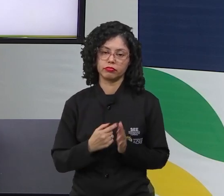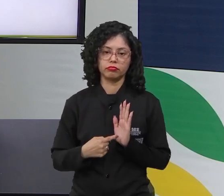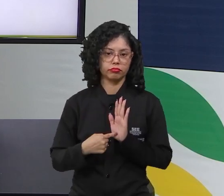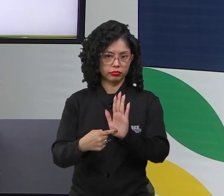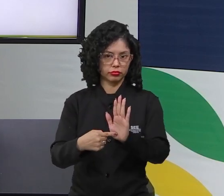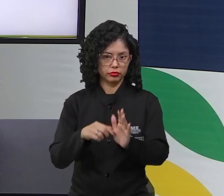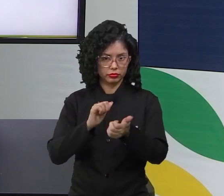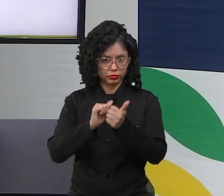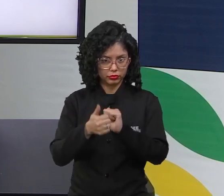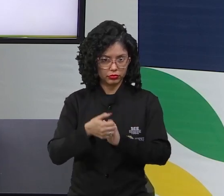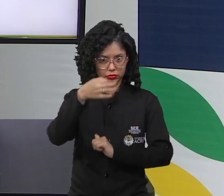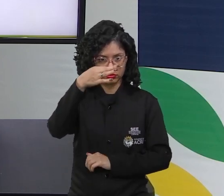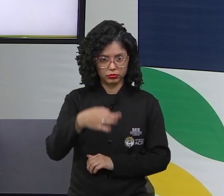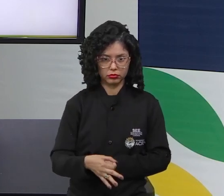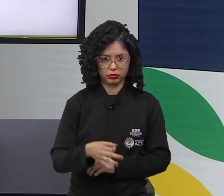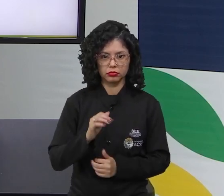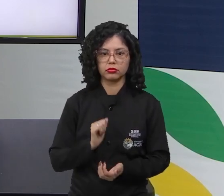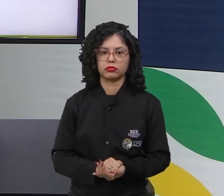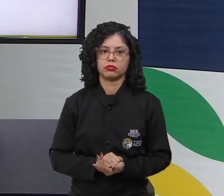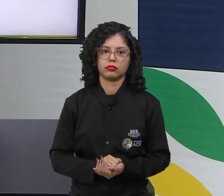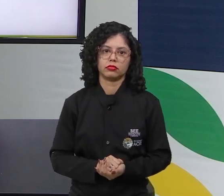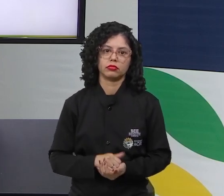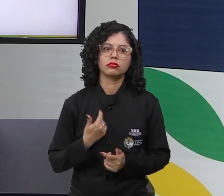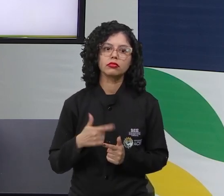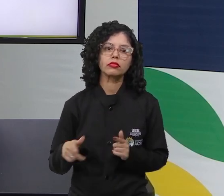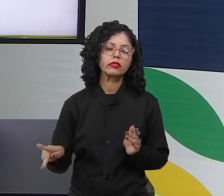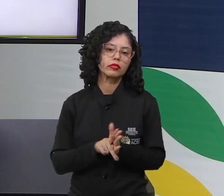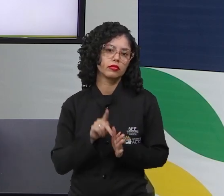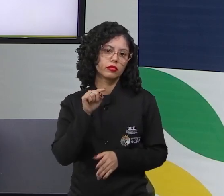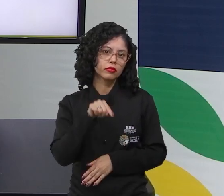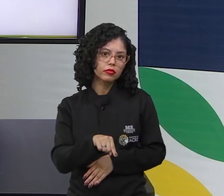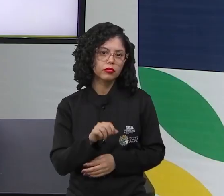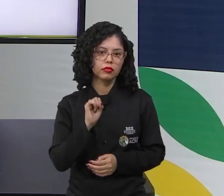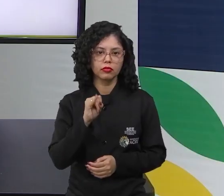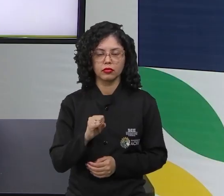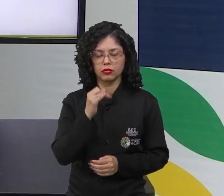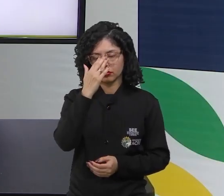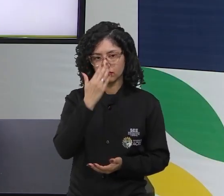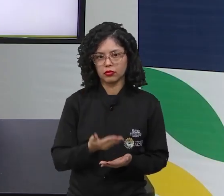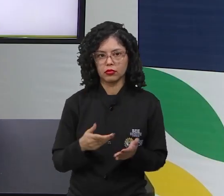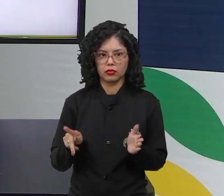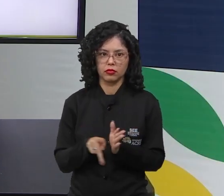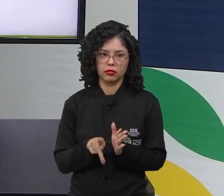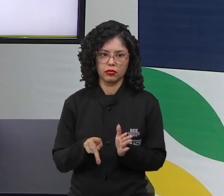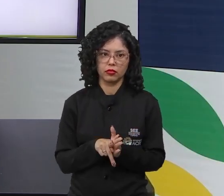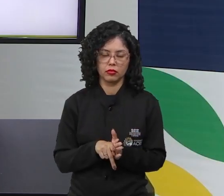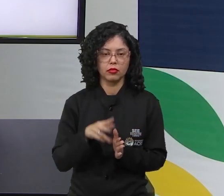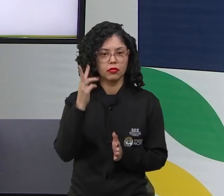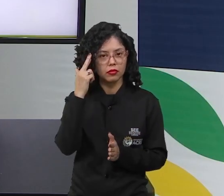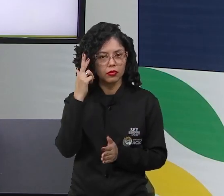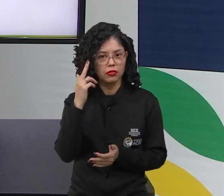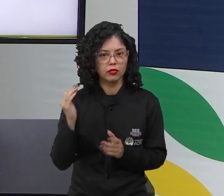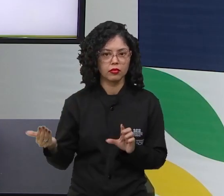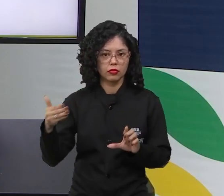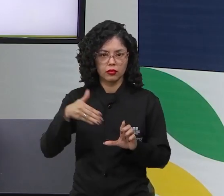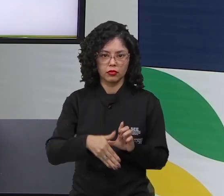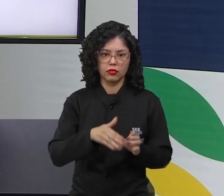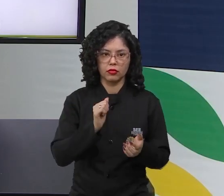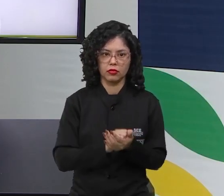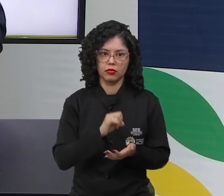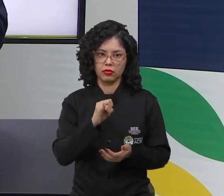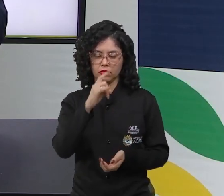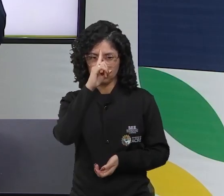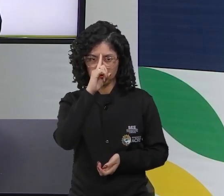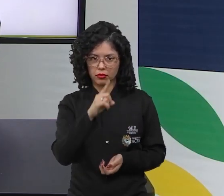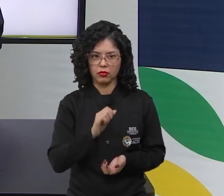apresente adequadamente para o contexto, para a situação em si. Se ele quer passar credibilidade, normalmente, se tem uma assessoria. Então, se